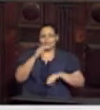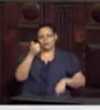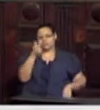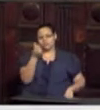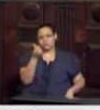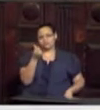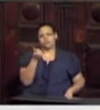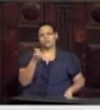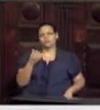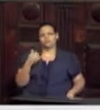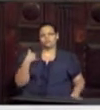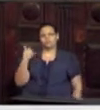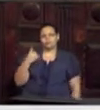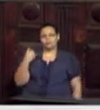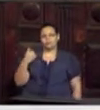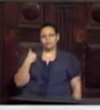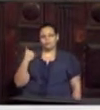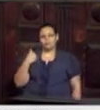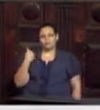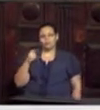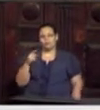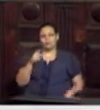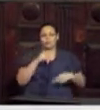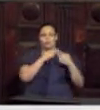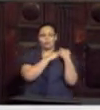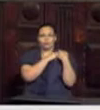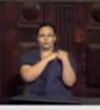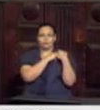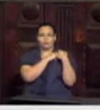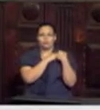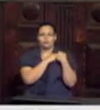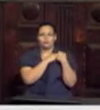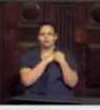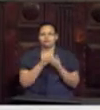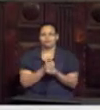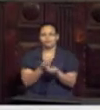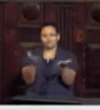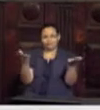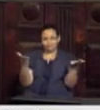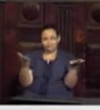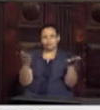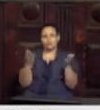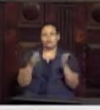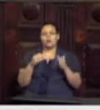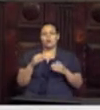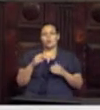anos, passam a funcionar como responsáveis pela distribuição